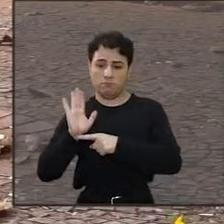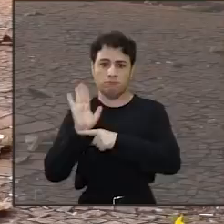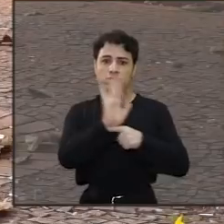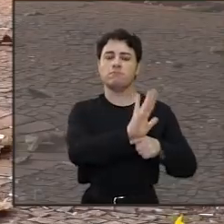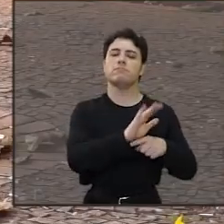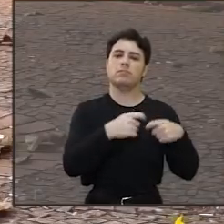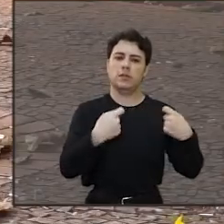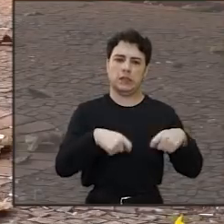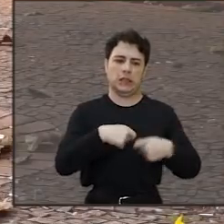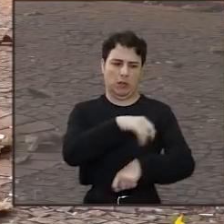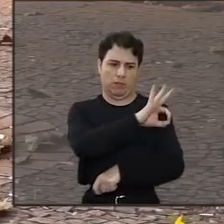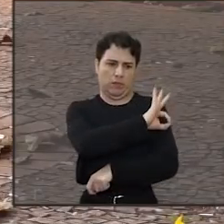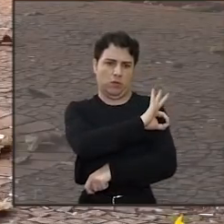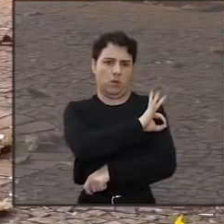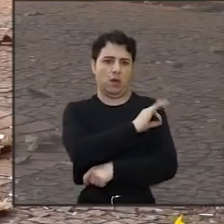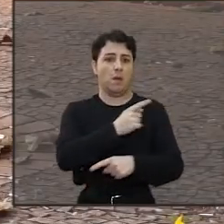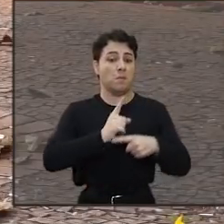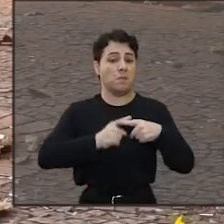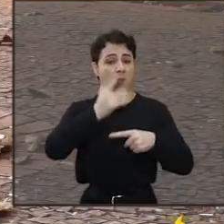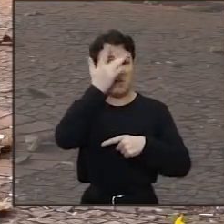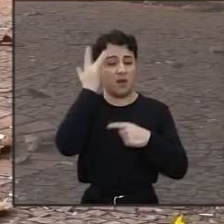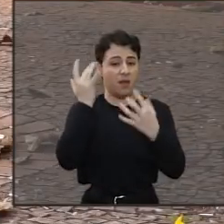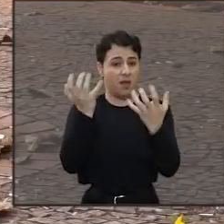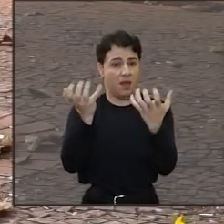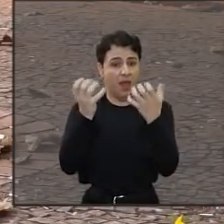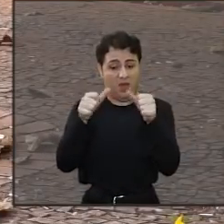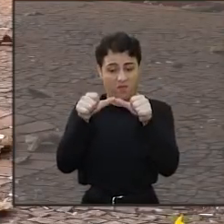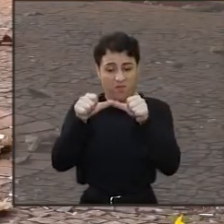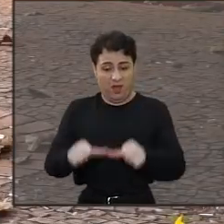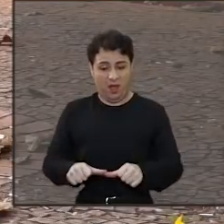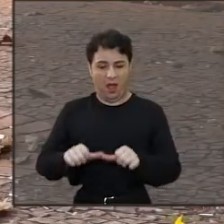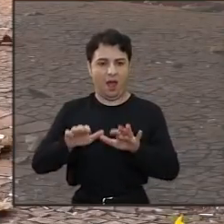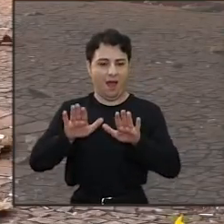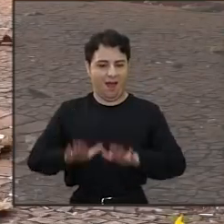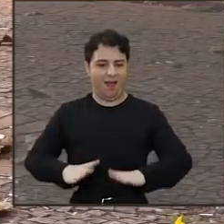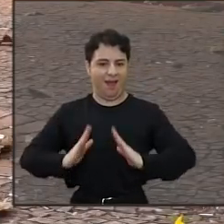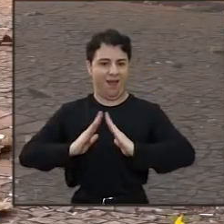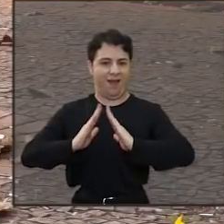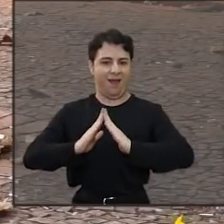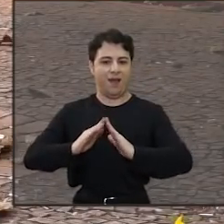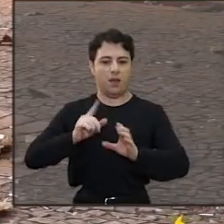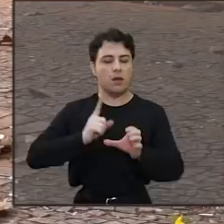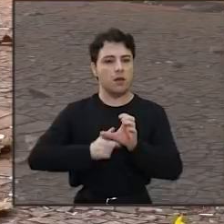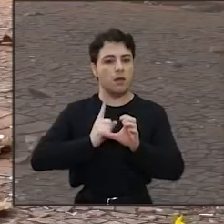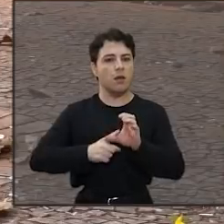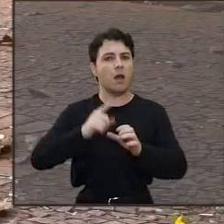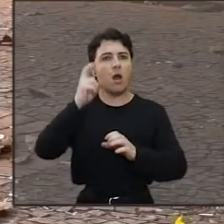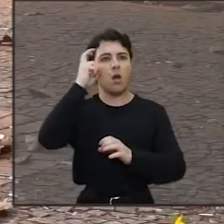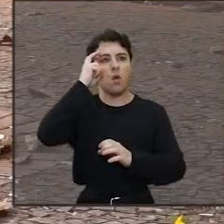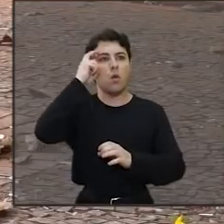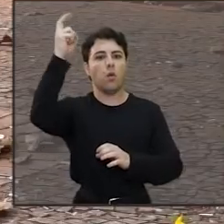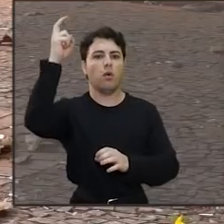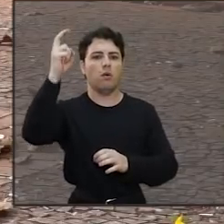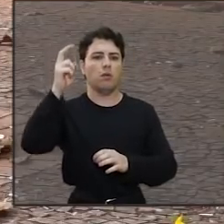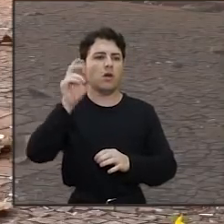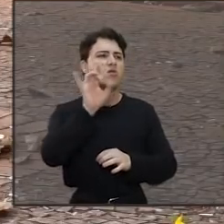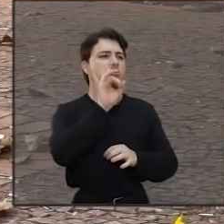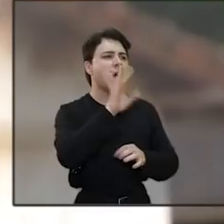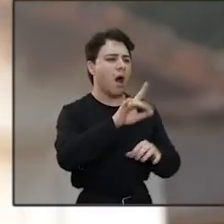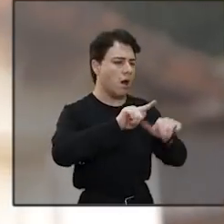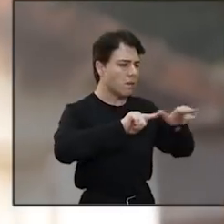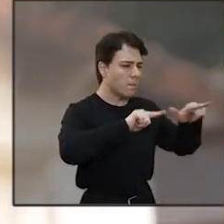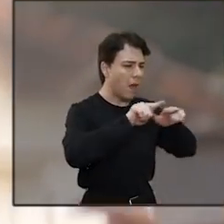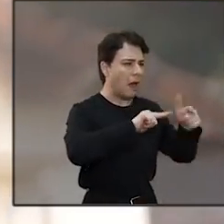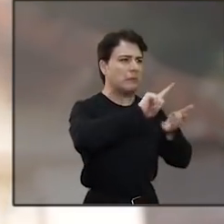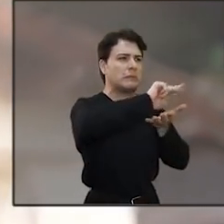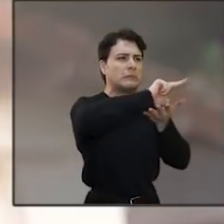público, mas também da prefeitura. Se ela tem esse interesse que a pessoa tenha um bem-estar na cidade, a cultura está dentro ali com certeza. Não é o